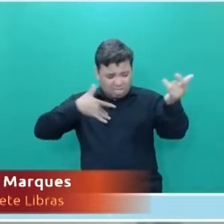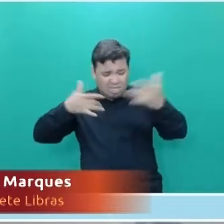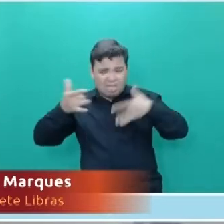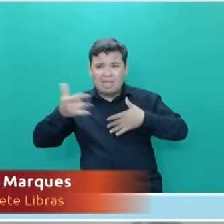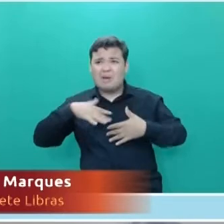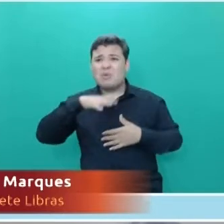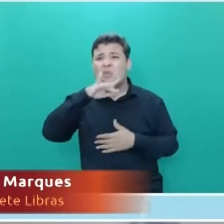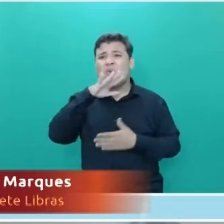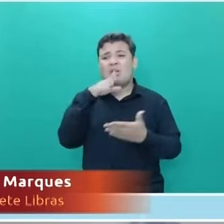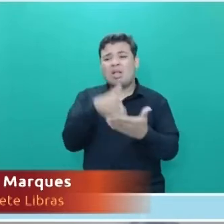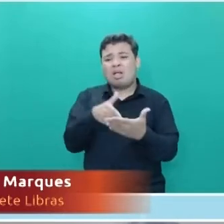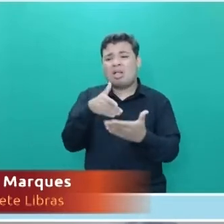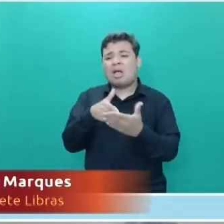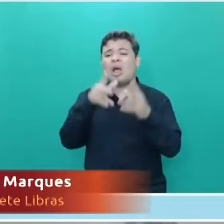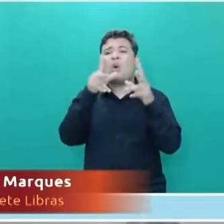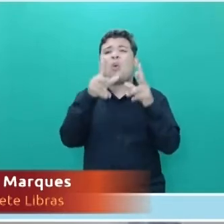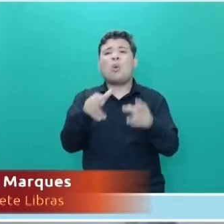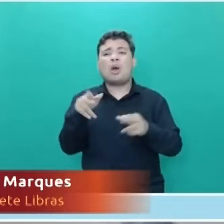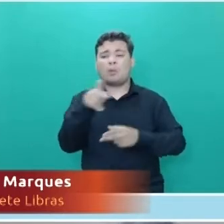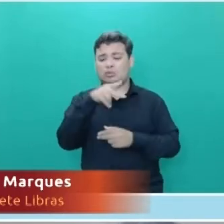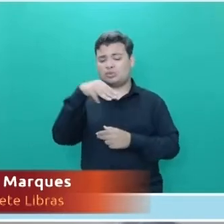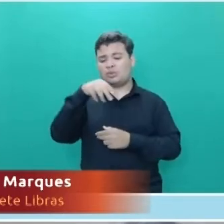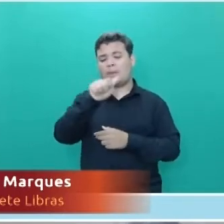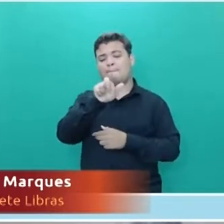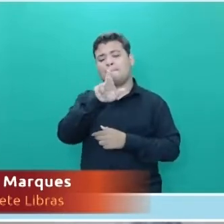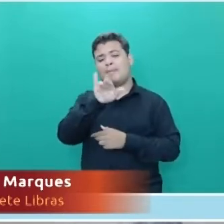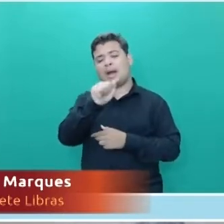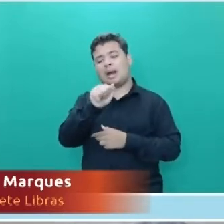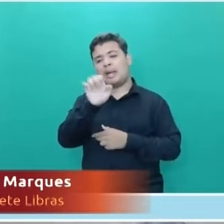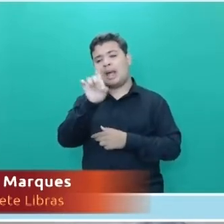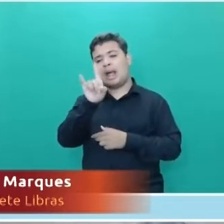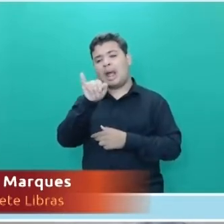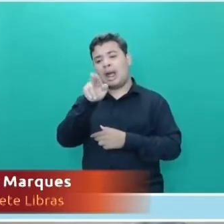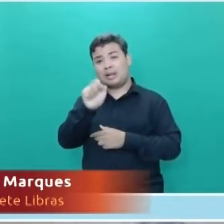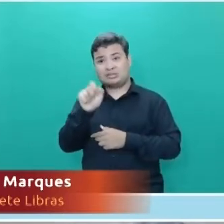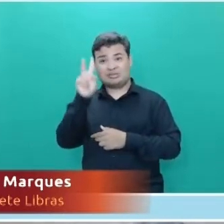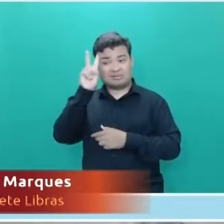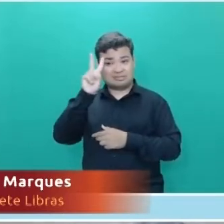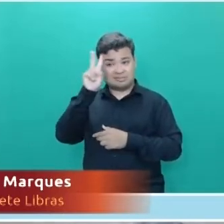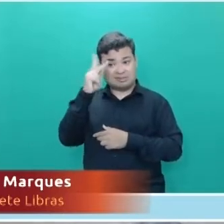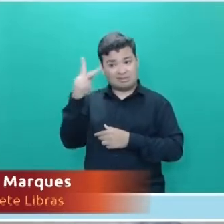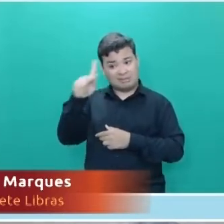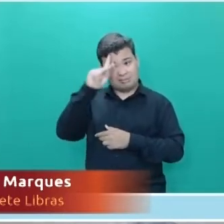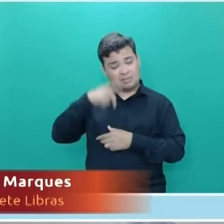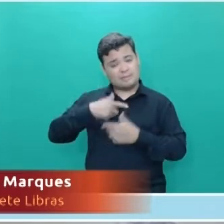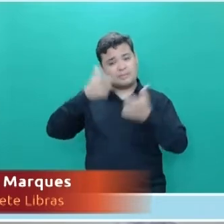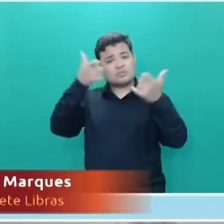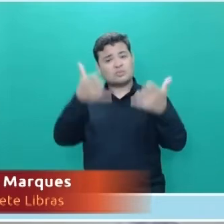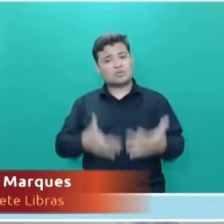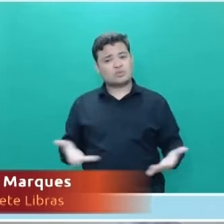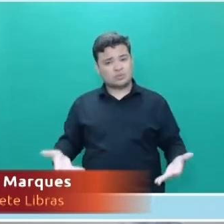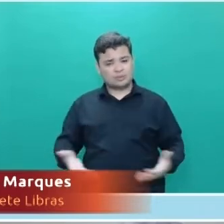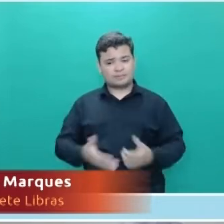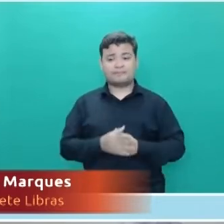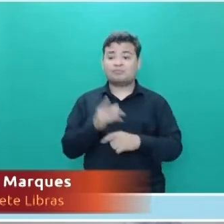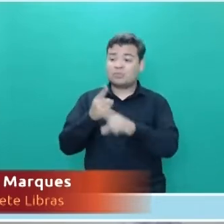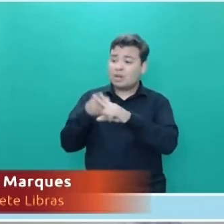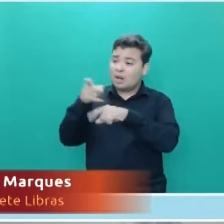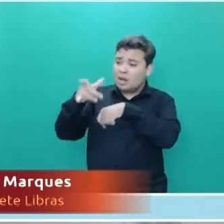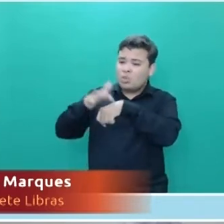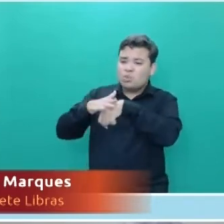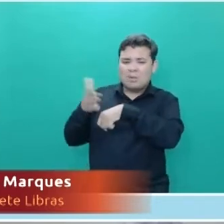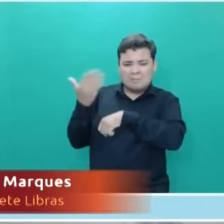né, disse a professora Maria Edna agora, como relato pessoal, que ela, né, teve a doença na infância